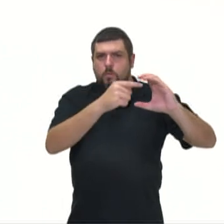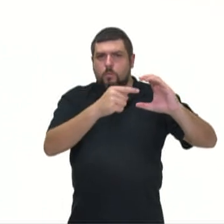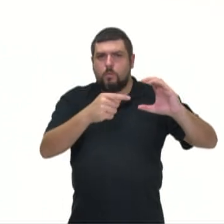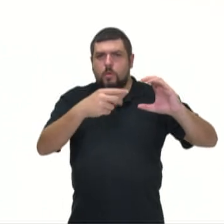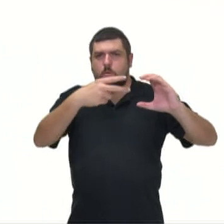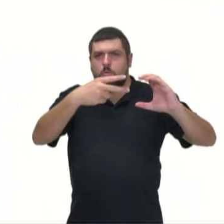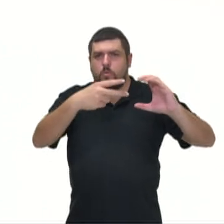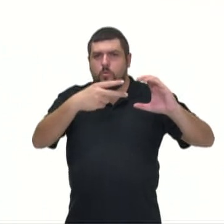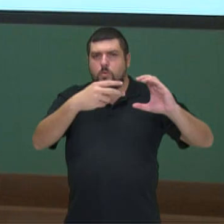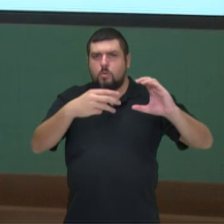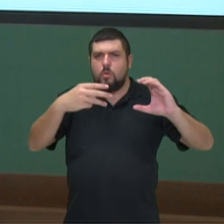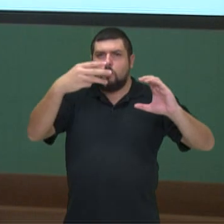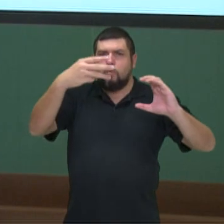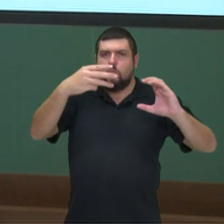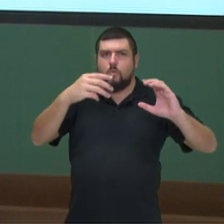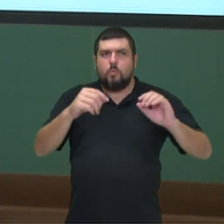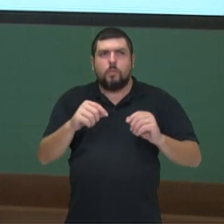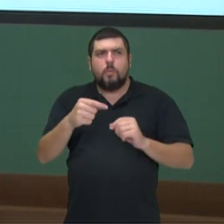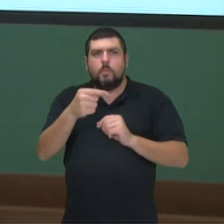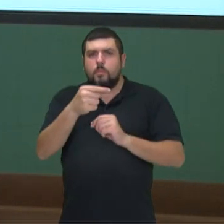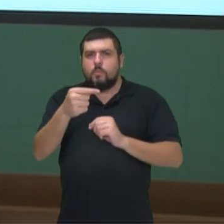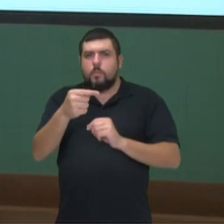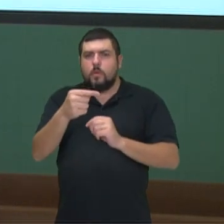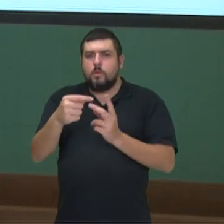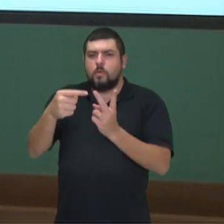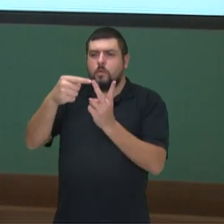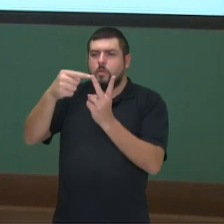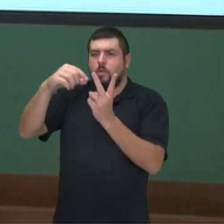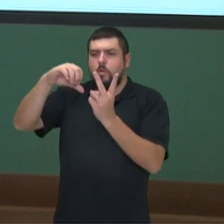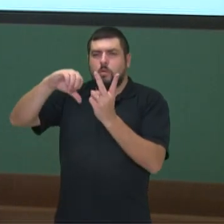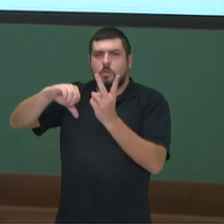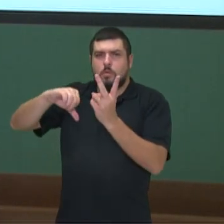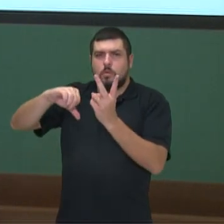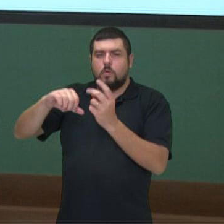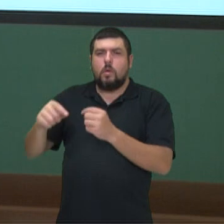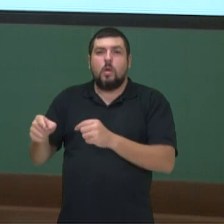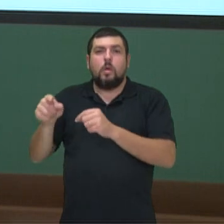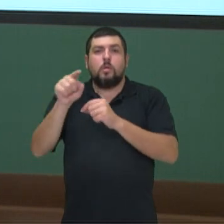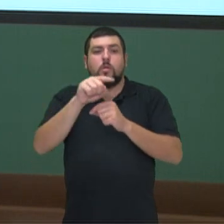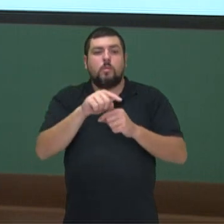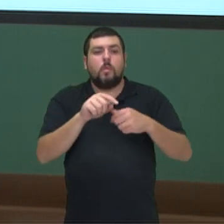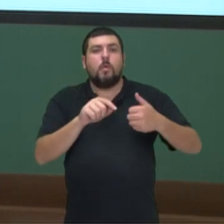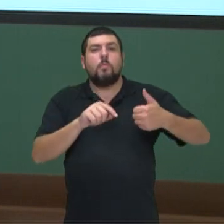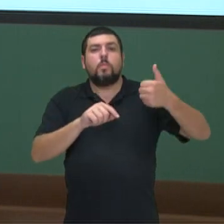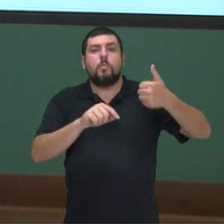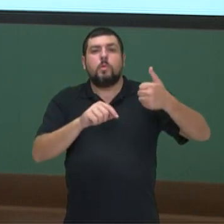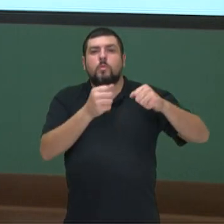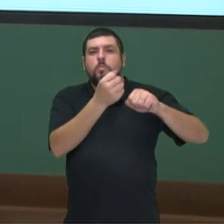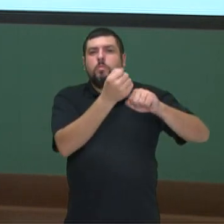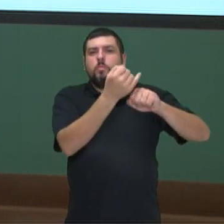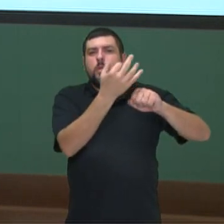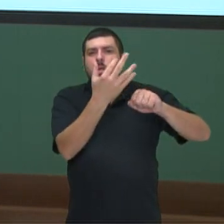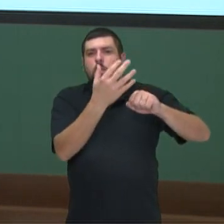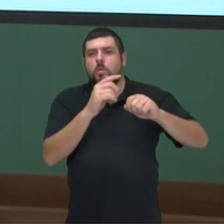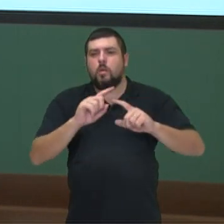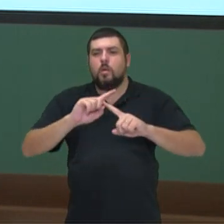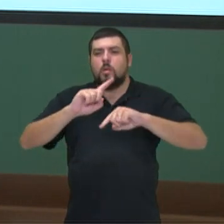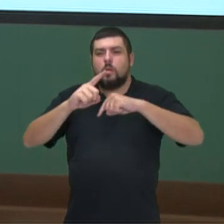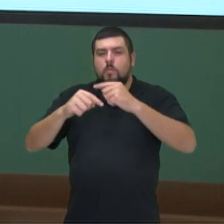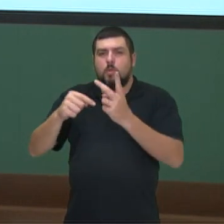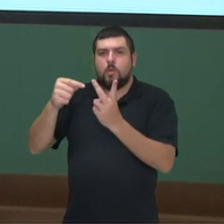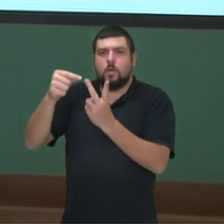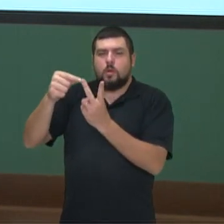9. Nós temos uma potência, a potência apareceu primeiro e depois nós temos uma raiz. Então,